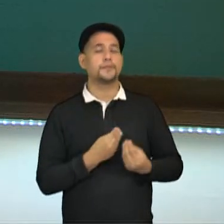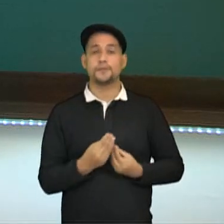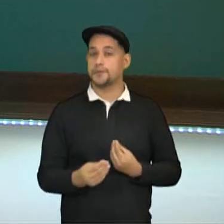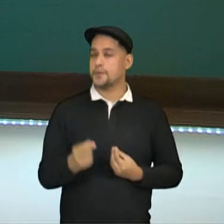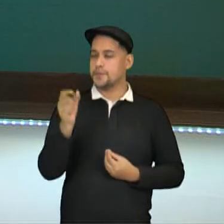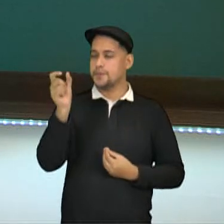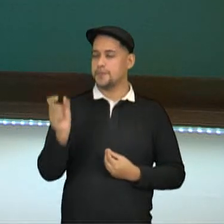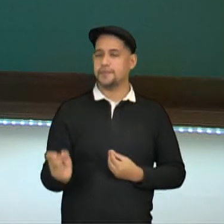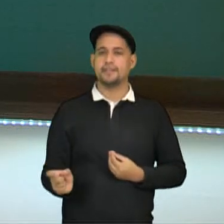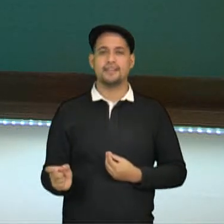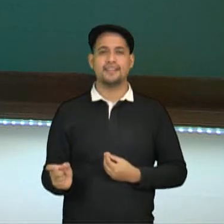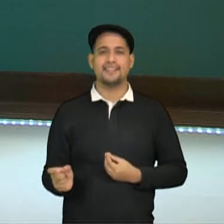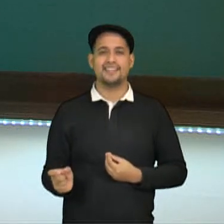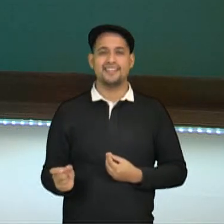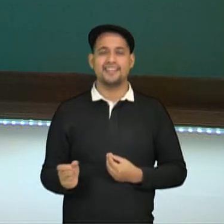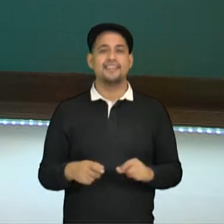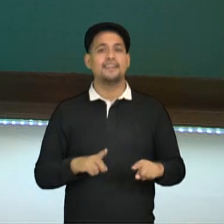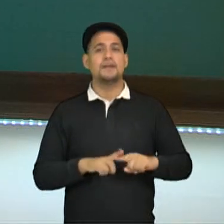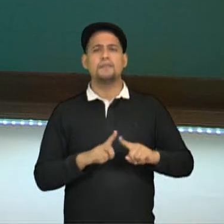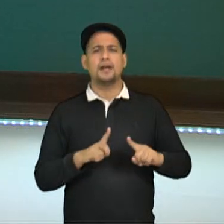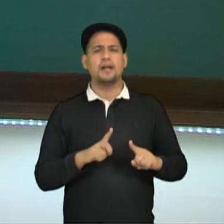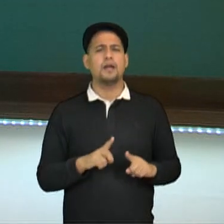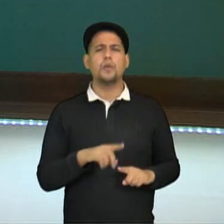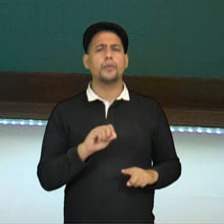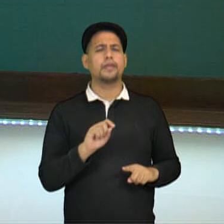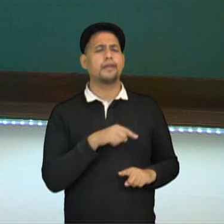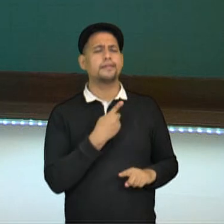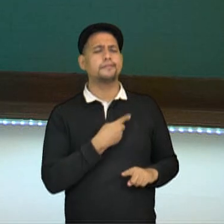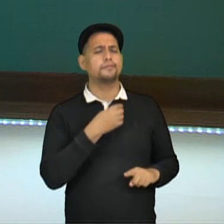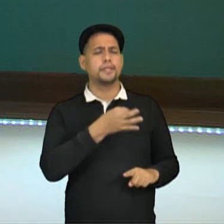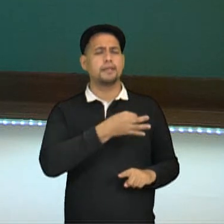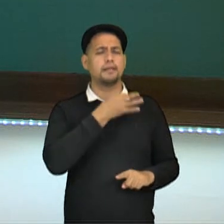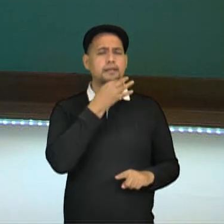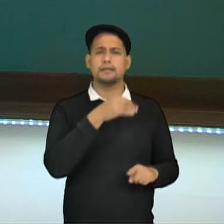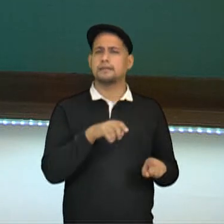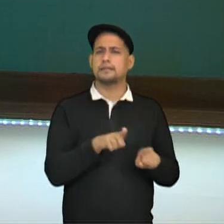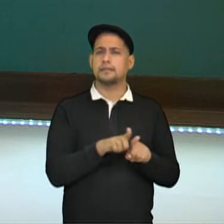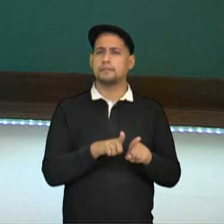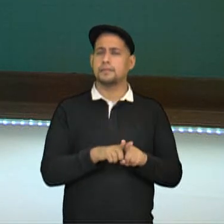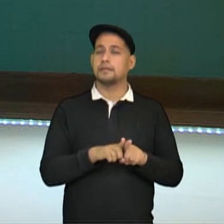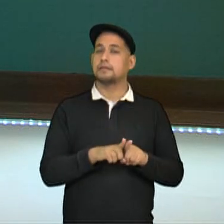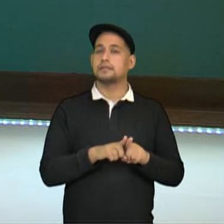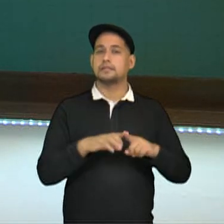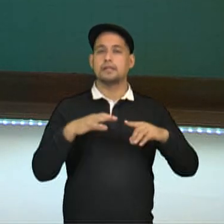coluna, certo? Então, o que a gente sugere? O que sugere, então,